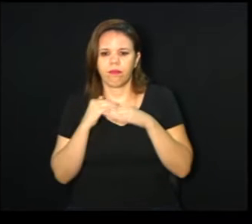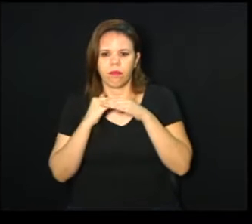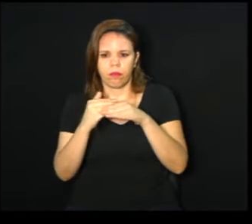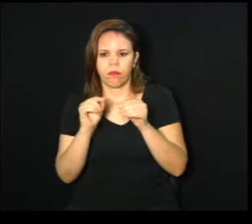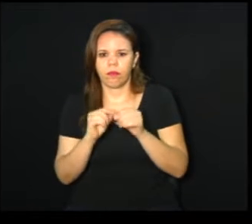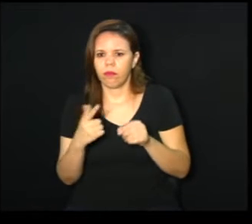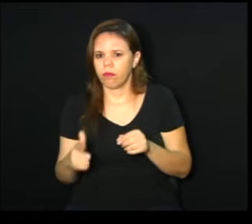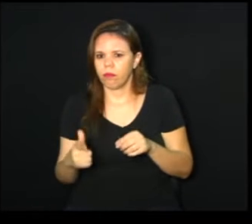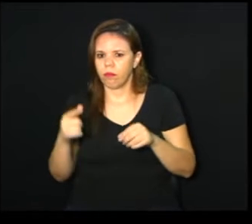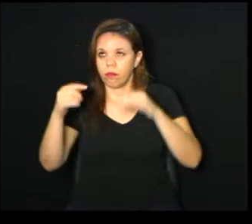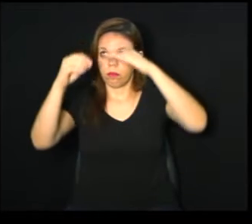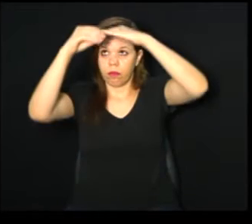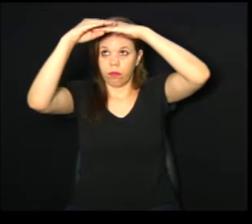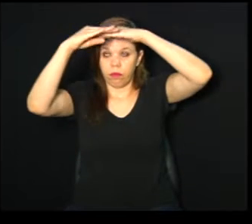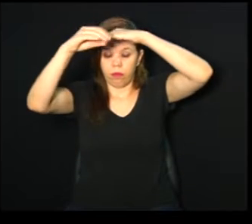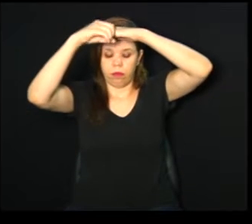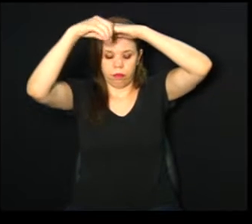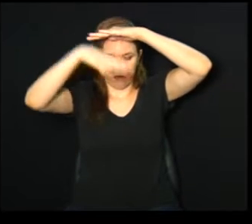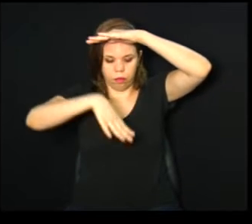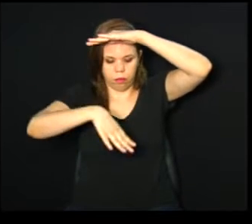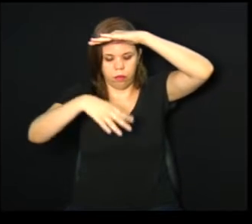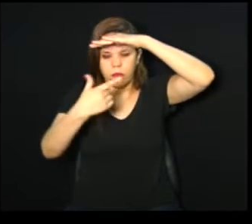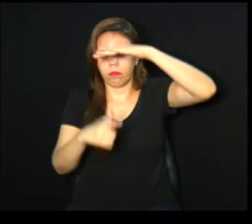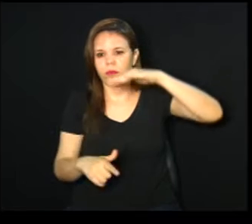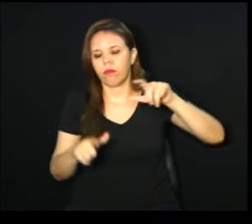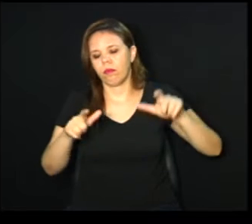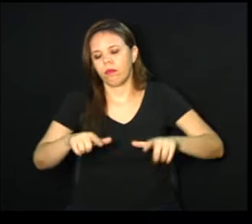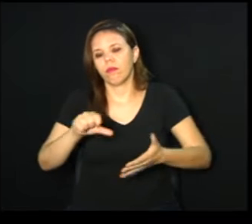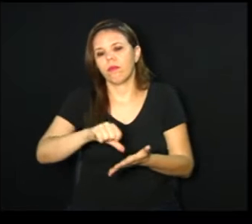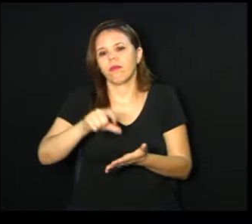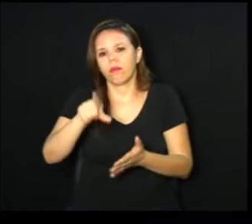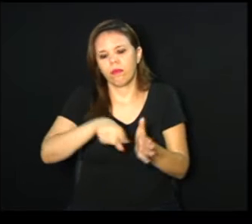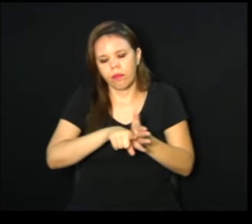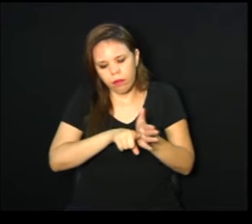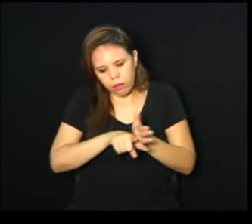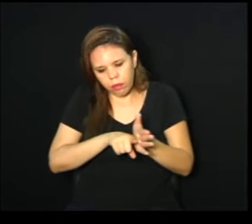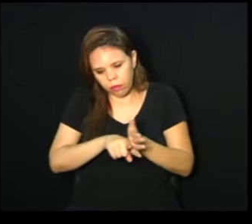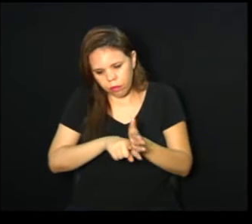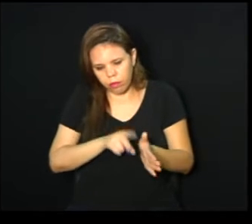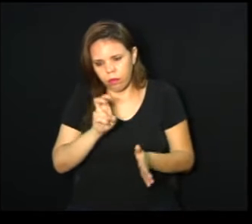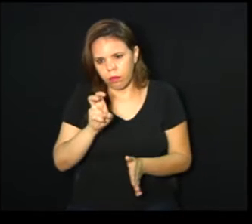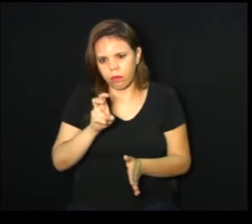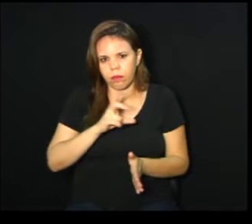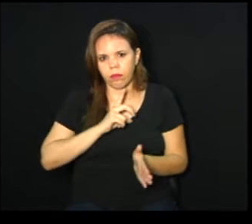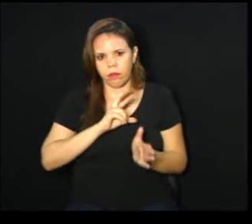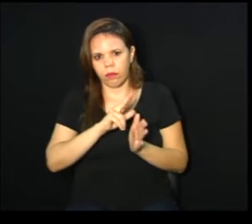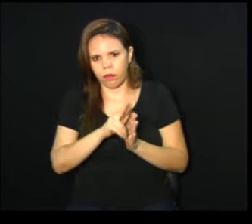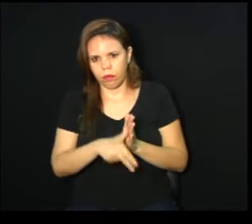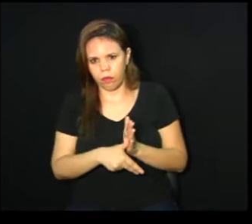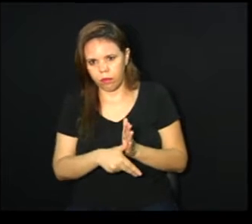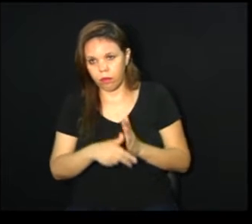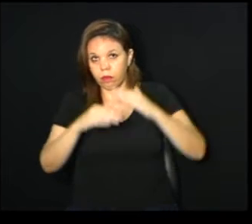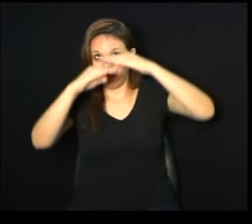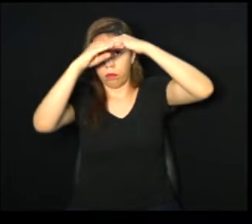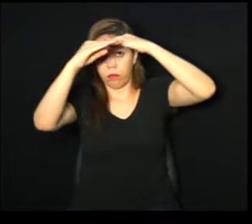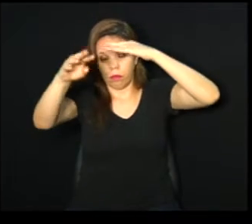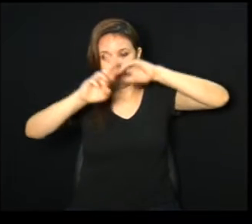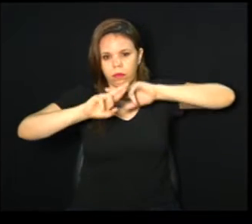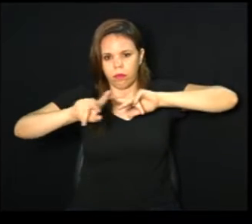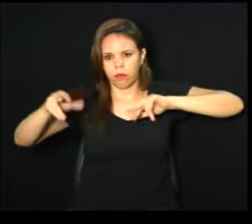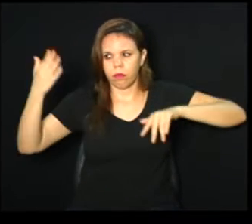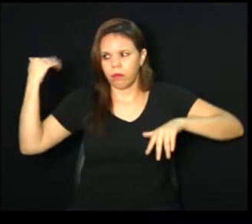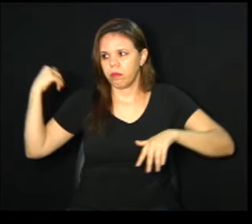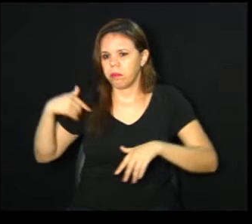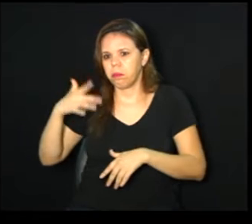solar fotovoltaica. Tanquinho, na verdade, é uma usina de pesquisa. Ela tem 5 tipos diferentes de painéis solares, pois na época não